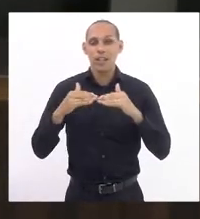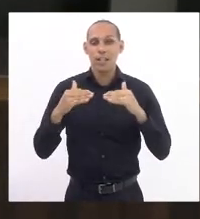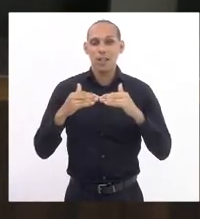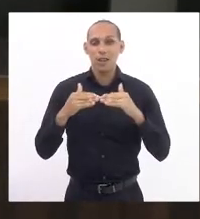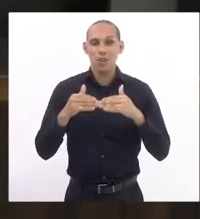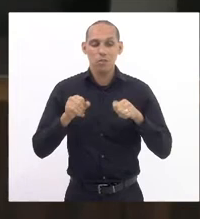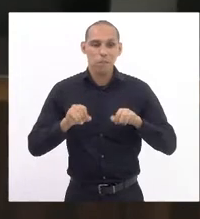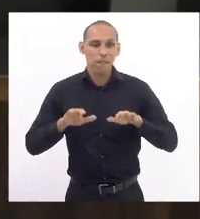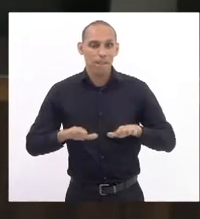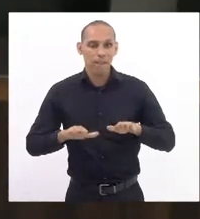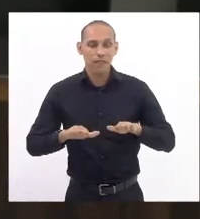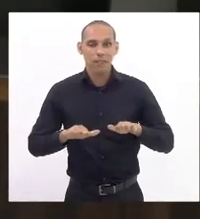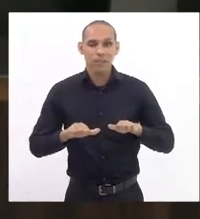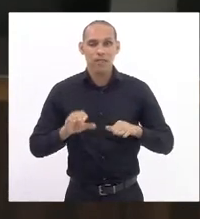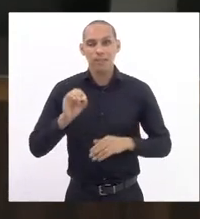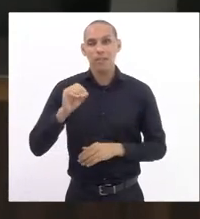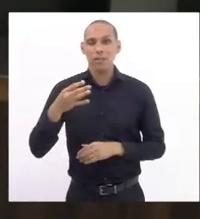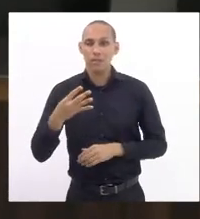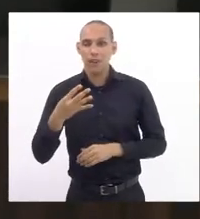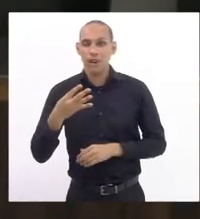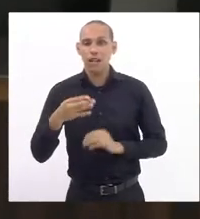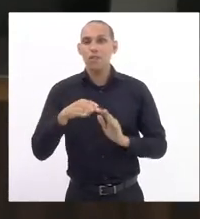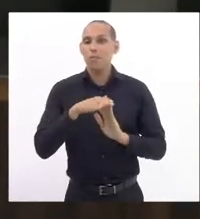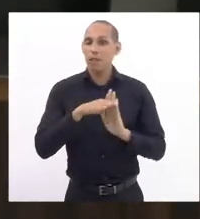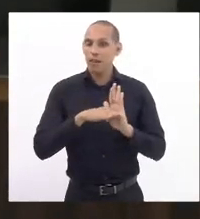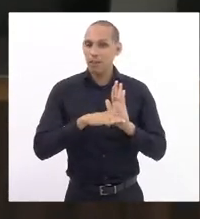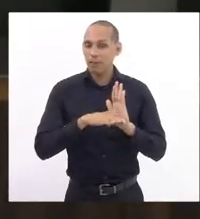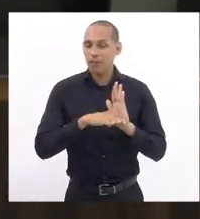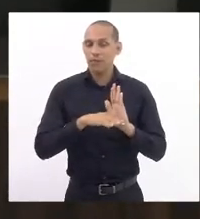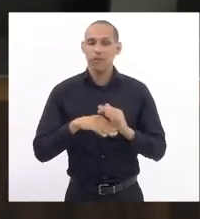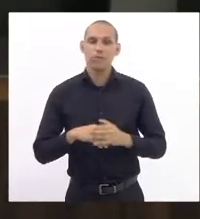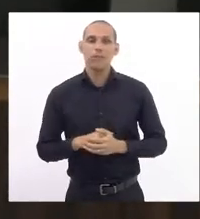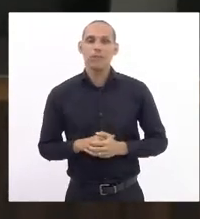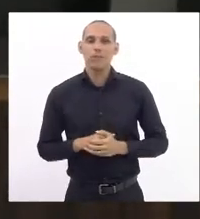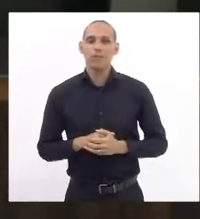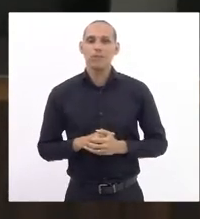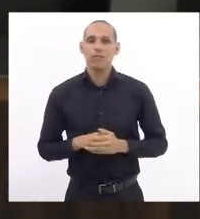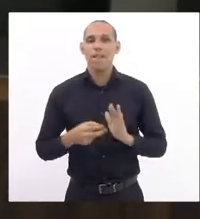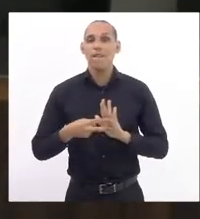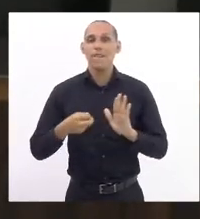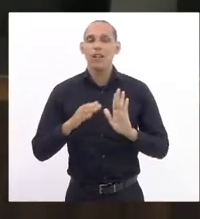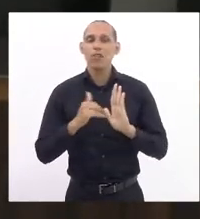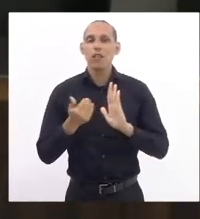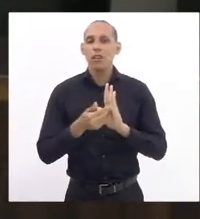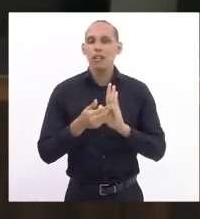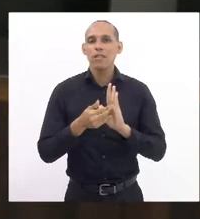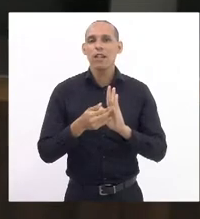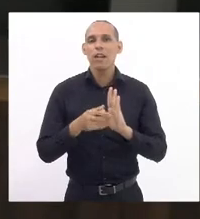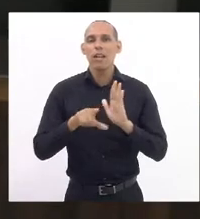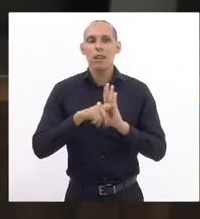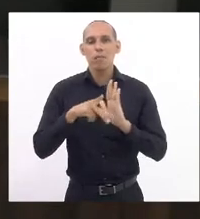mantidos 04 da pauta, que é o veto total oposto ao projeto de lei